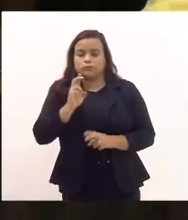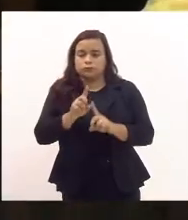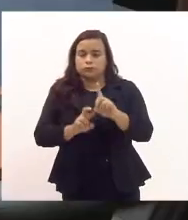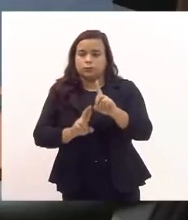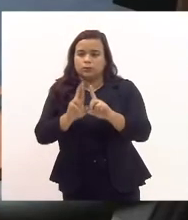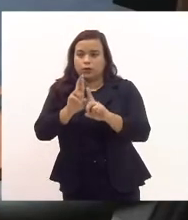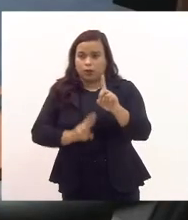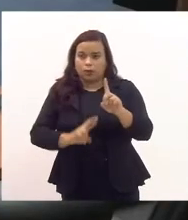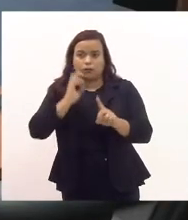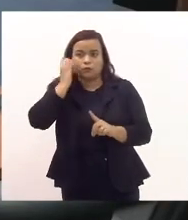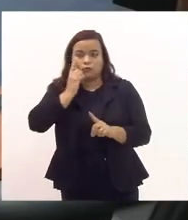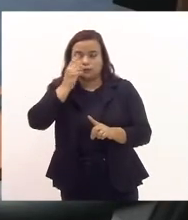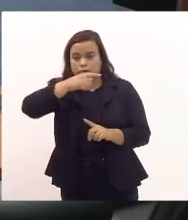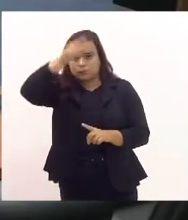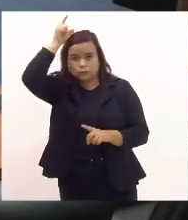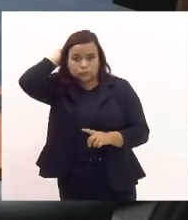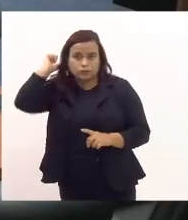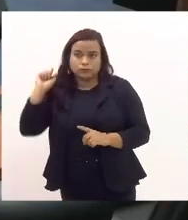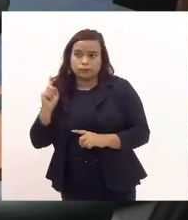Paulo